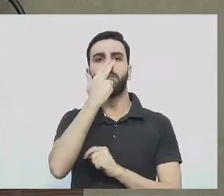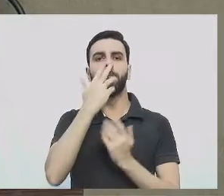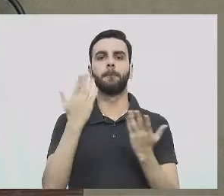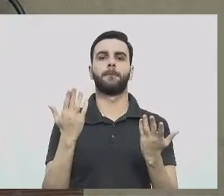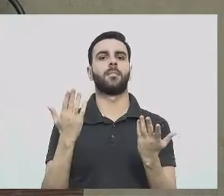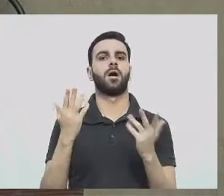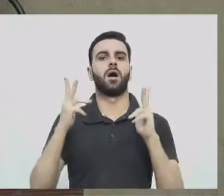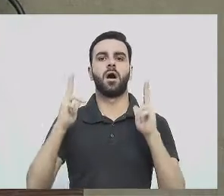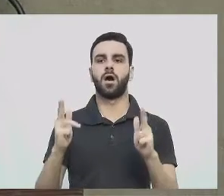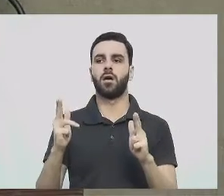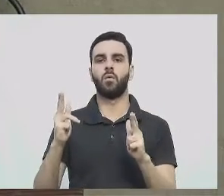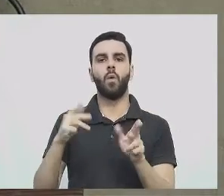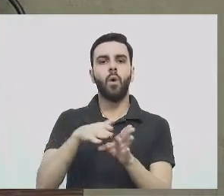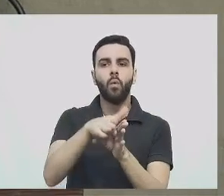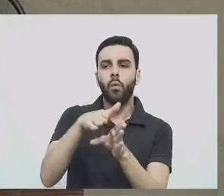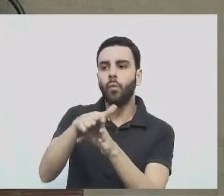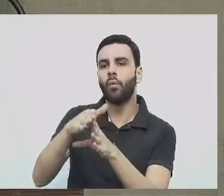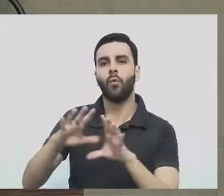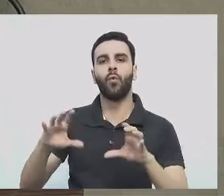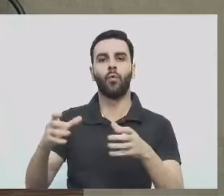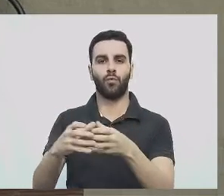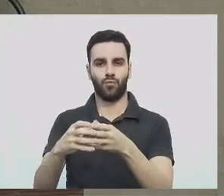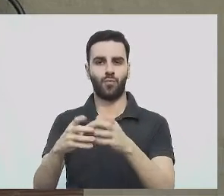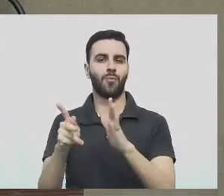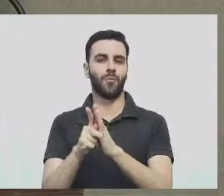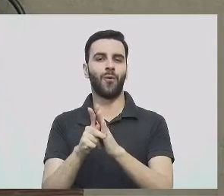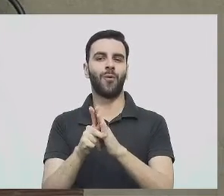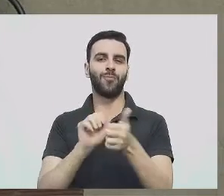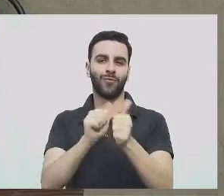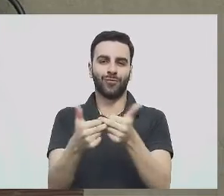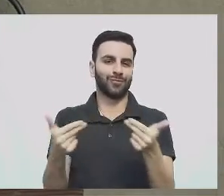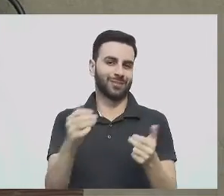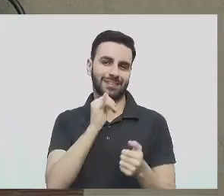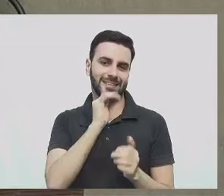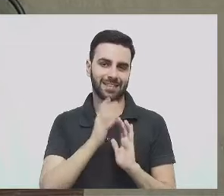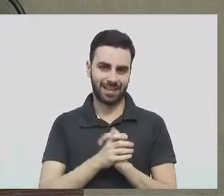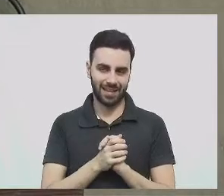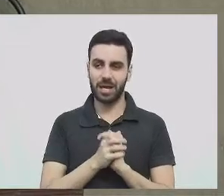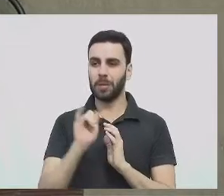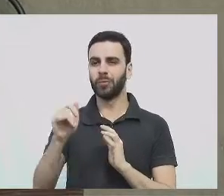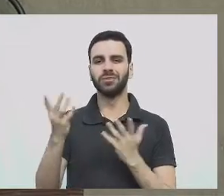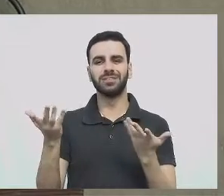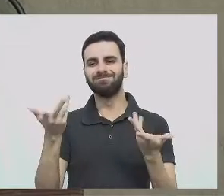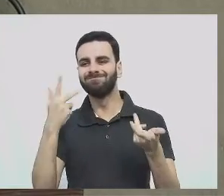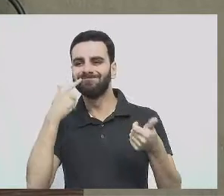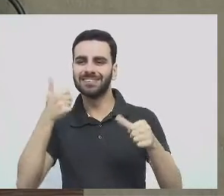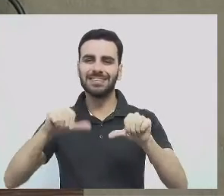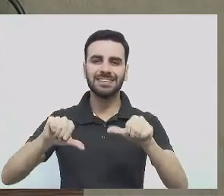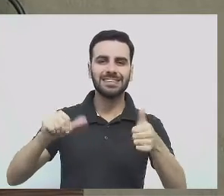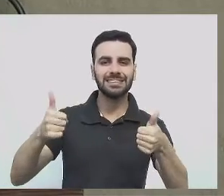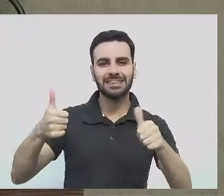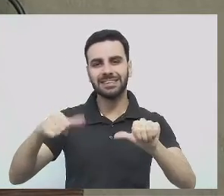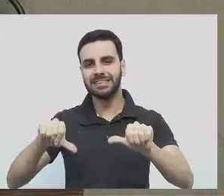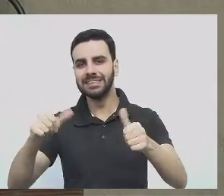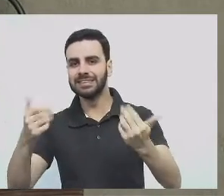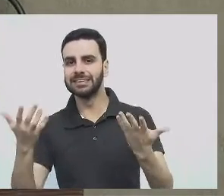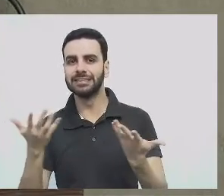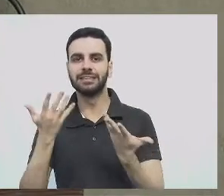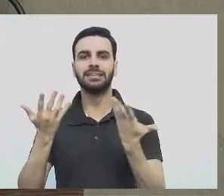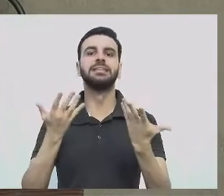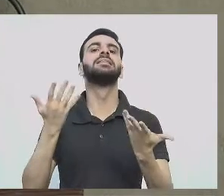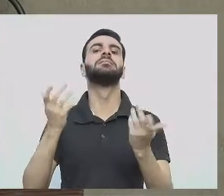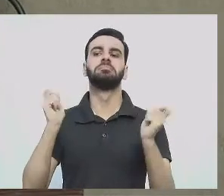um treinador de um time de futebol. O momento que esse time não está bem, nós